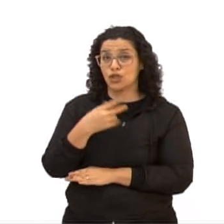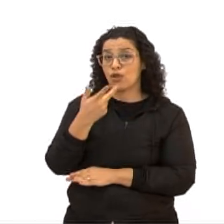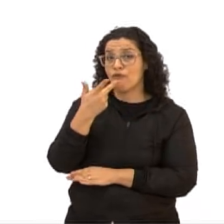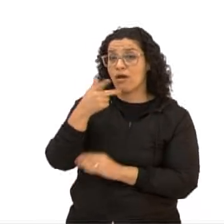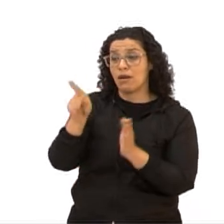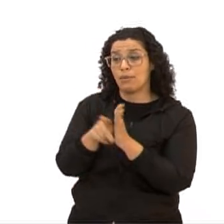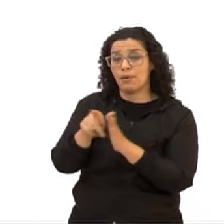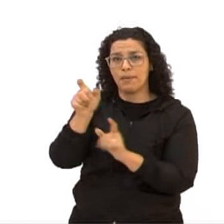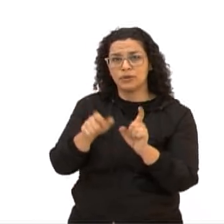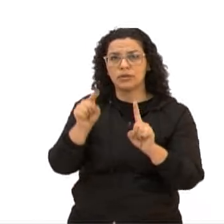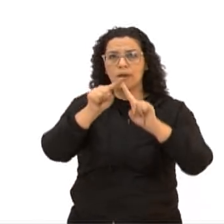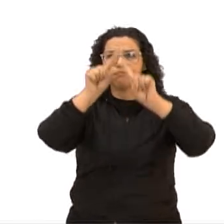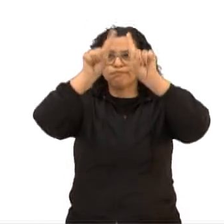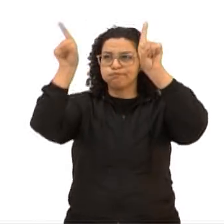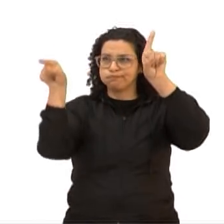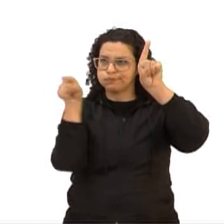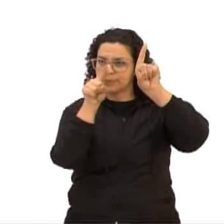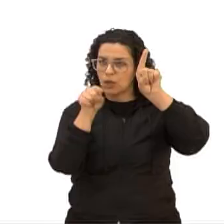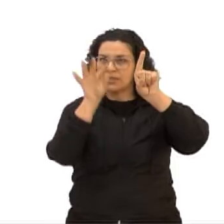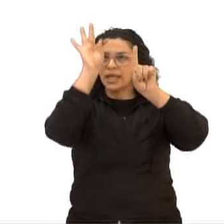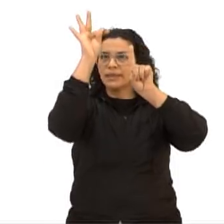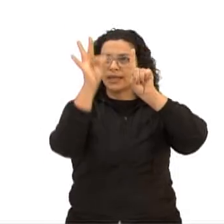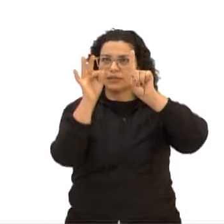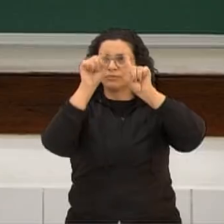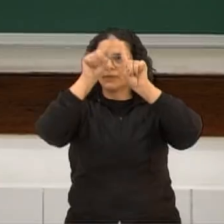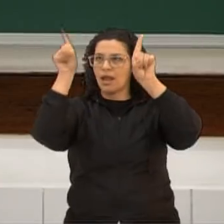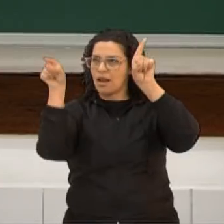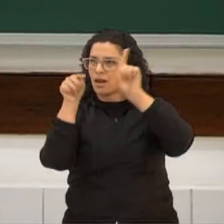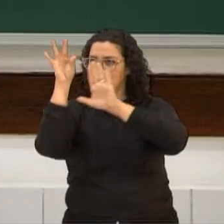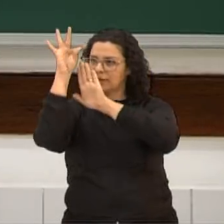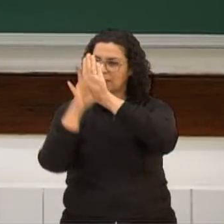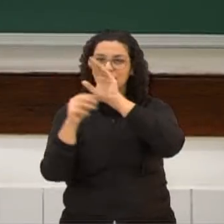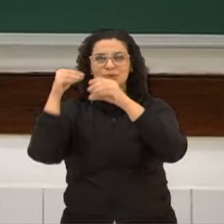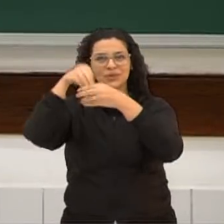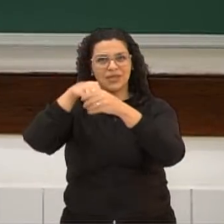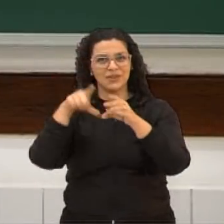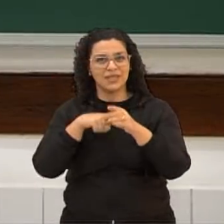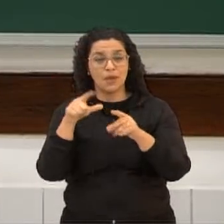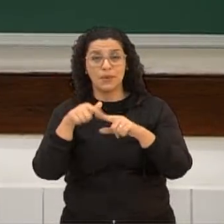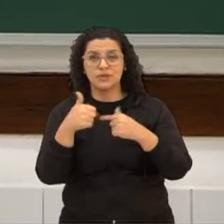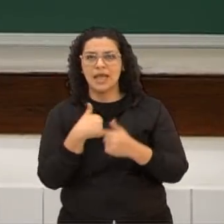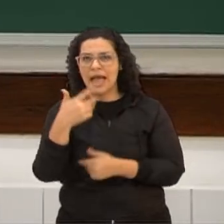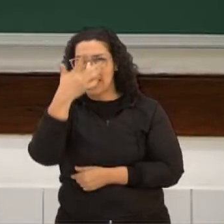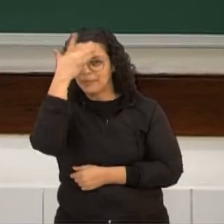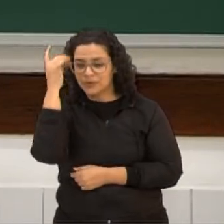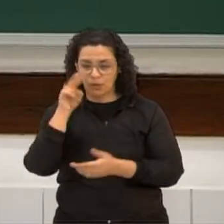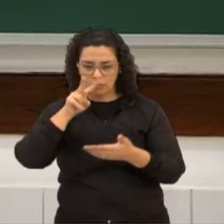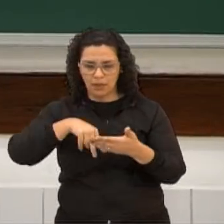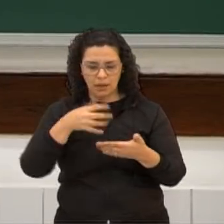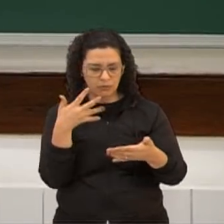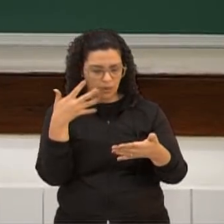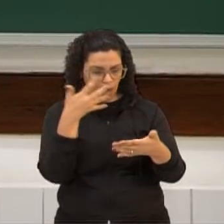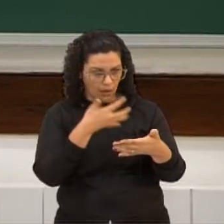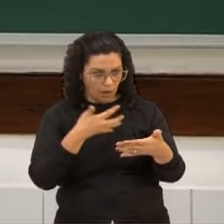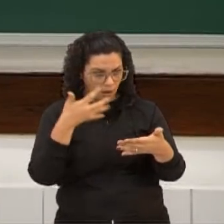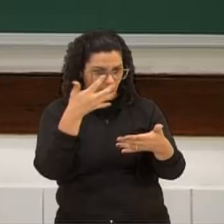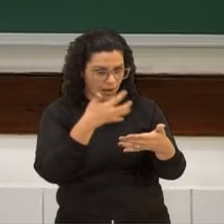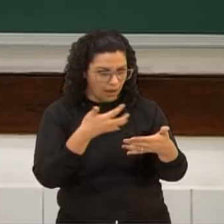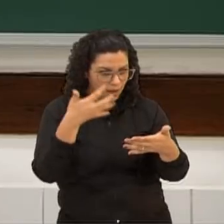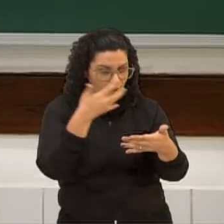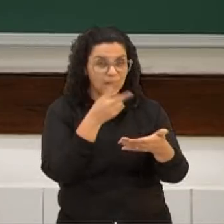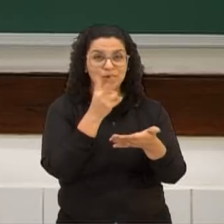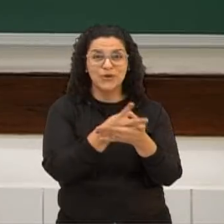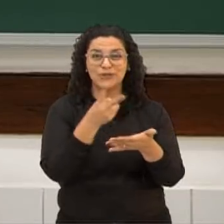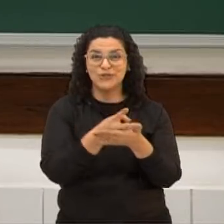utilizados, por exemplo, balões com textos escritos. Olha, é uma forma de cativar o leitor para poder ler